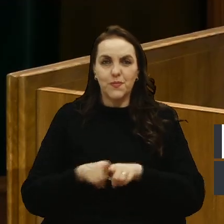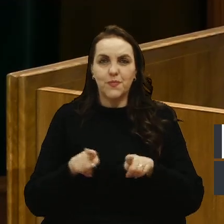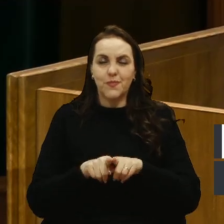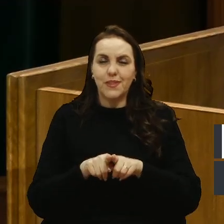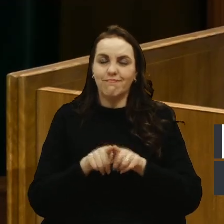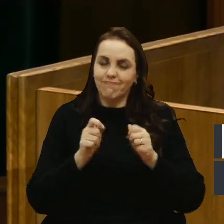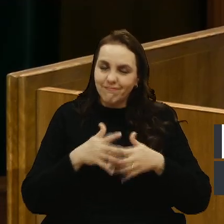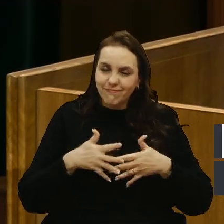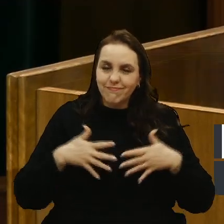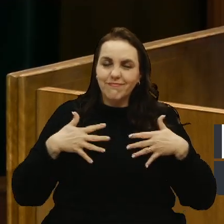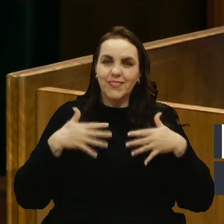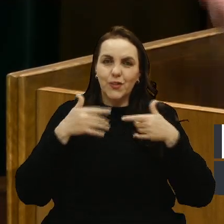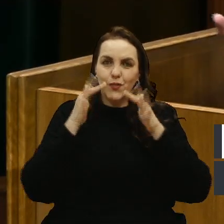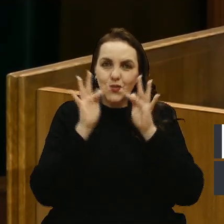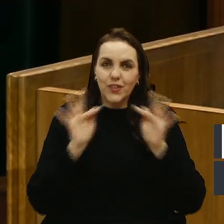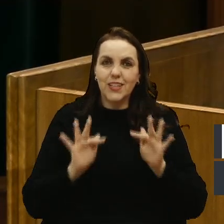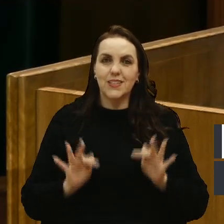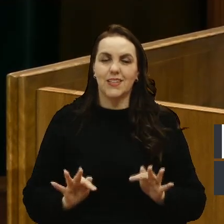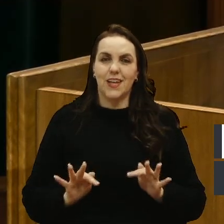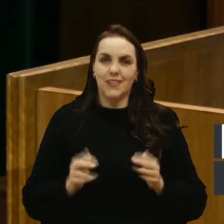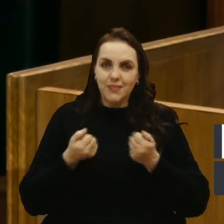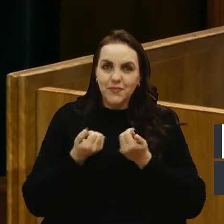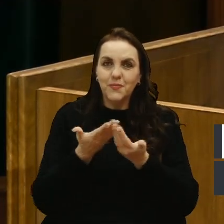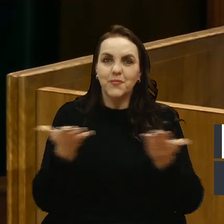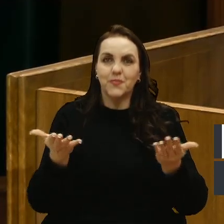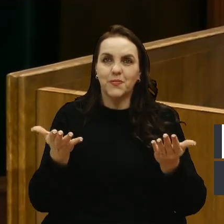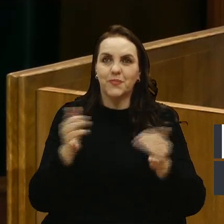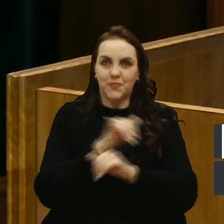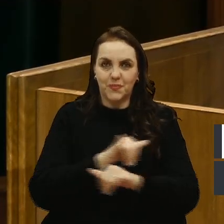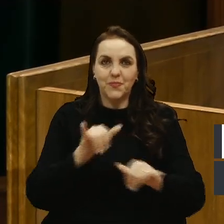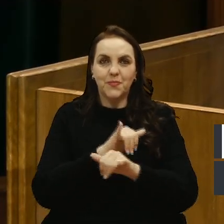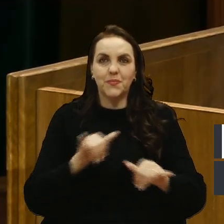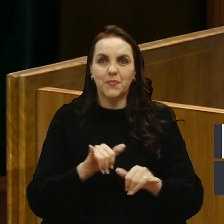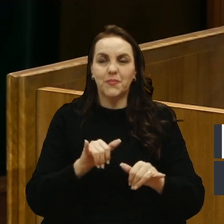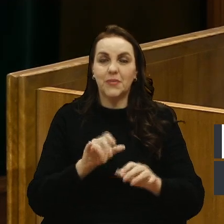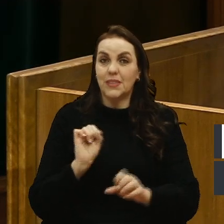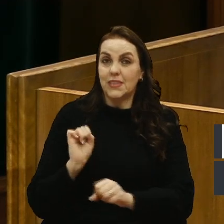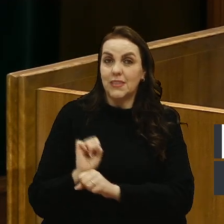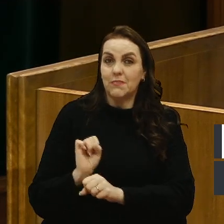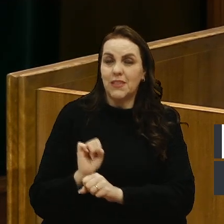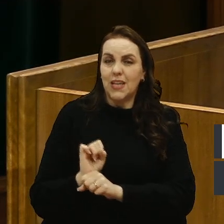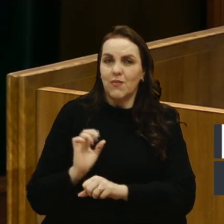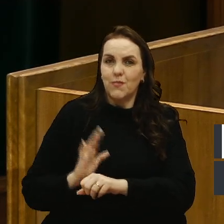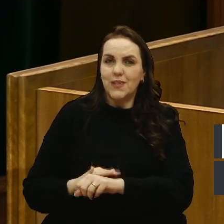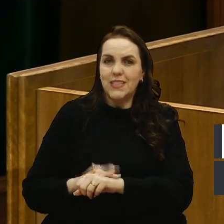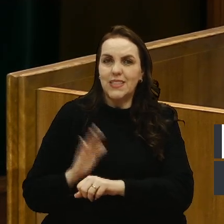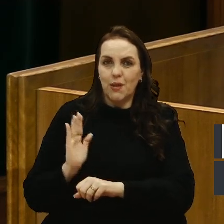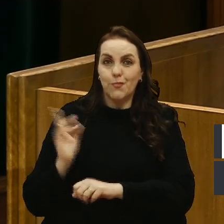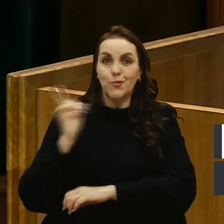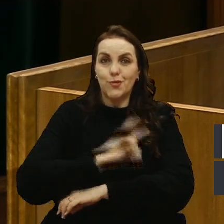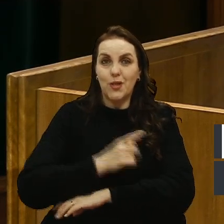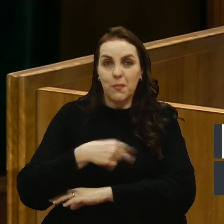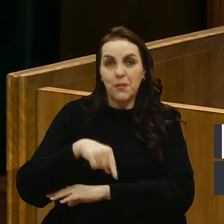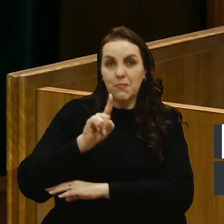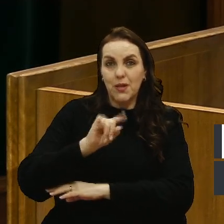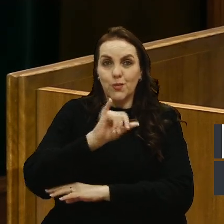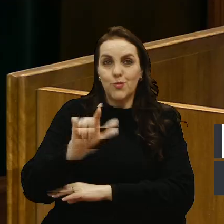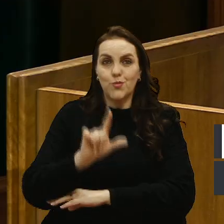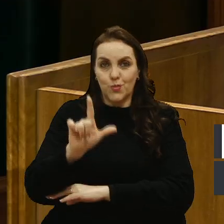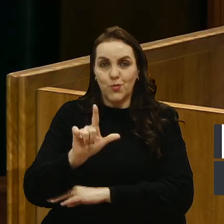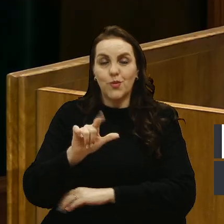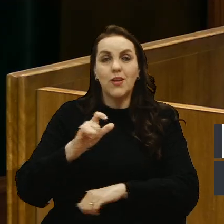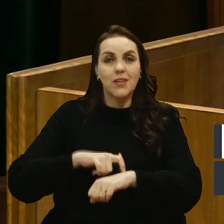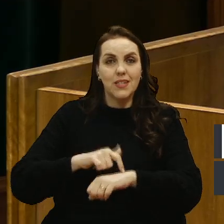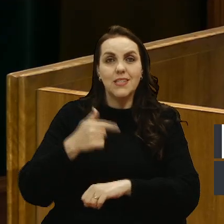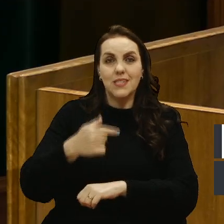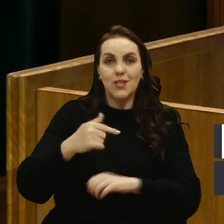enorme felicidade que compartilho a notícia já mencionada, que aguardávamos há muito tempo, que no dia 1º de julho, às 19